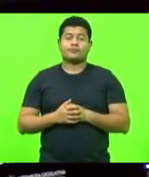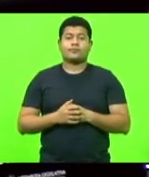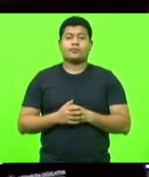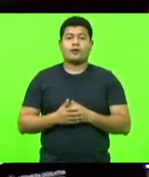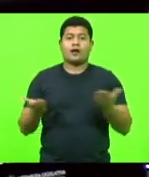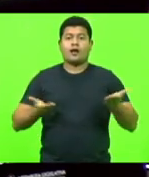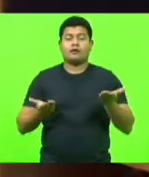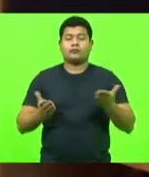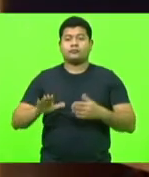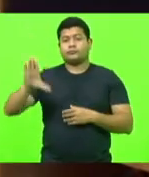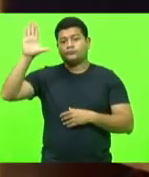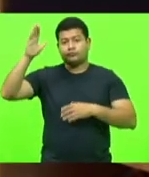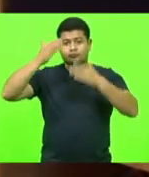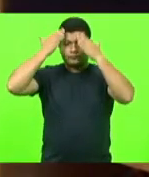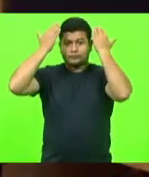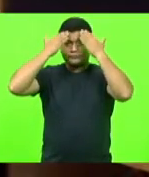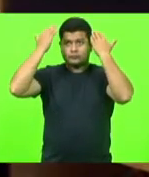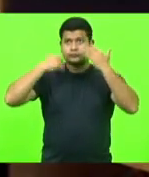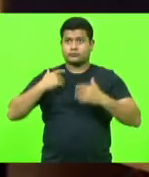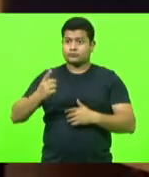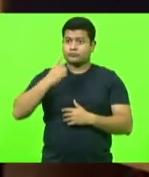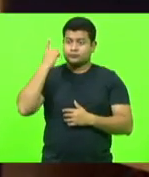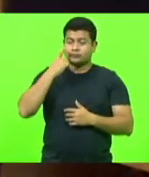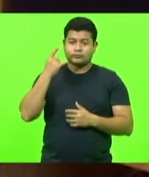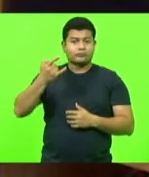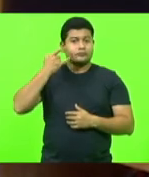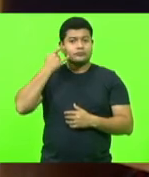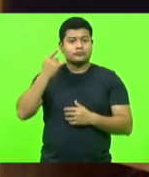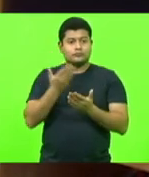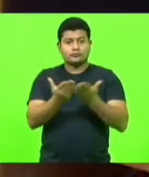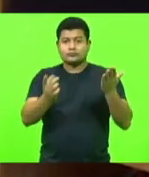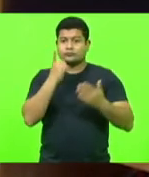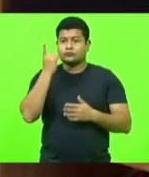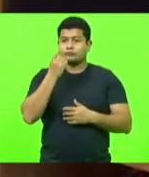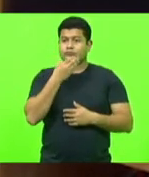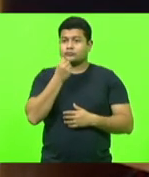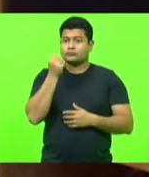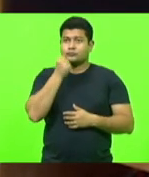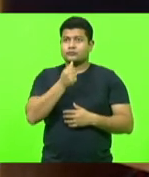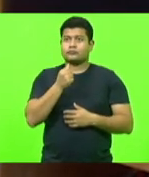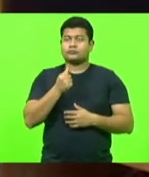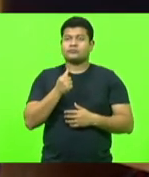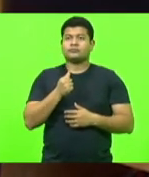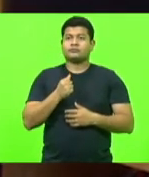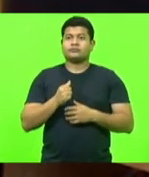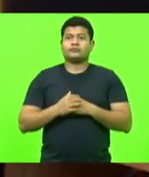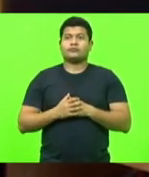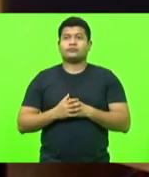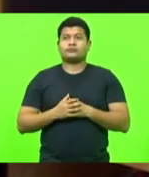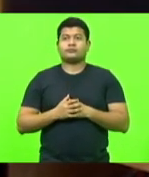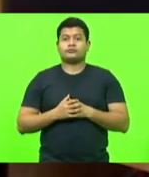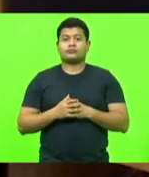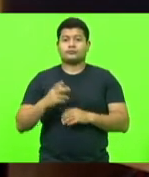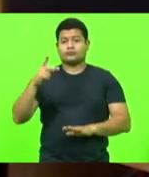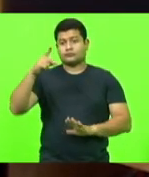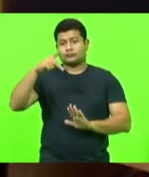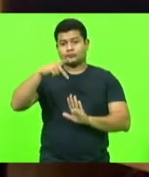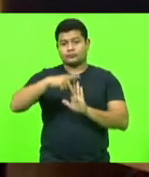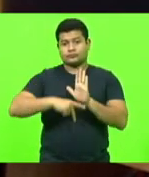Milton Schaefer. Deputado Mauro, senhoras deputadas, o presente projeto de